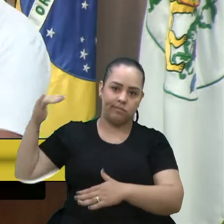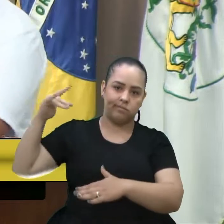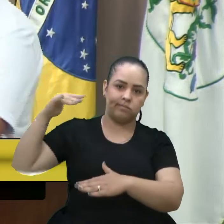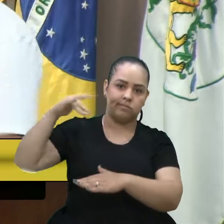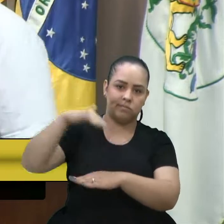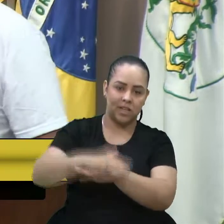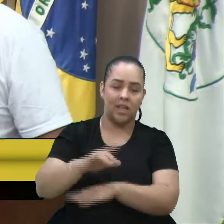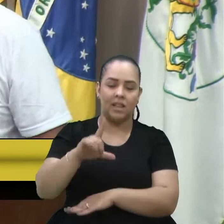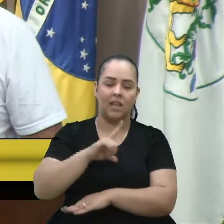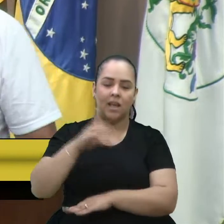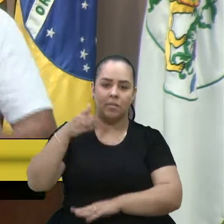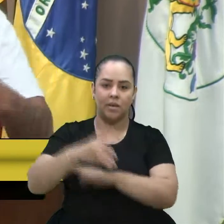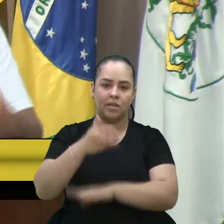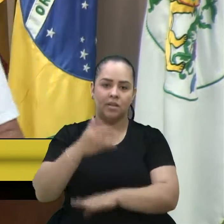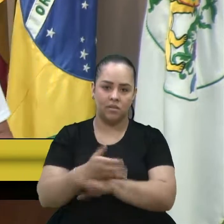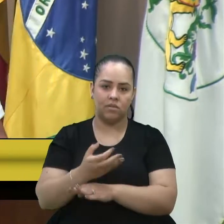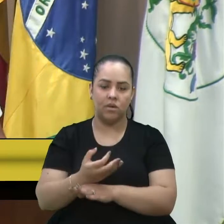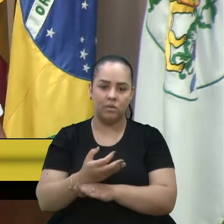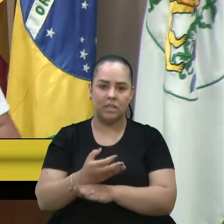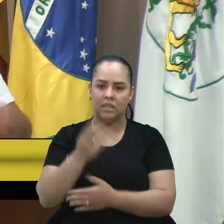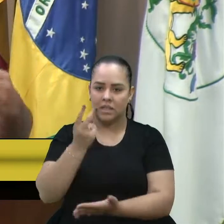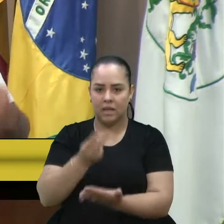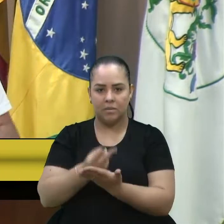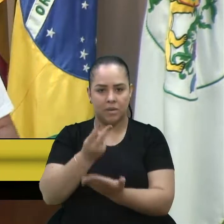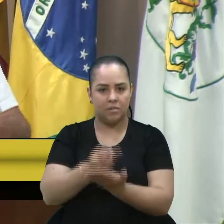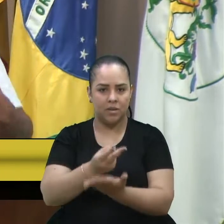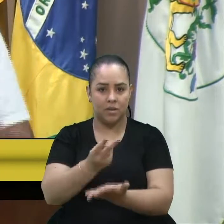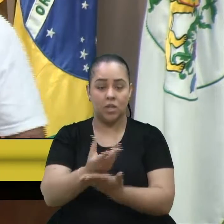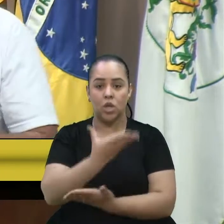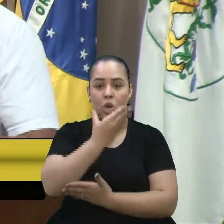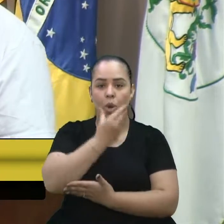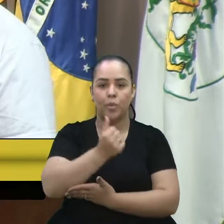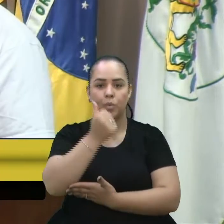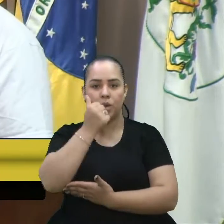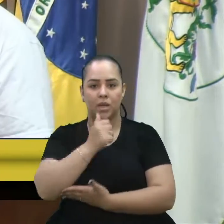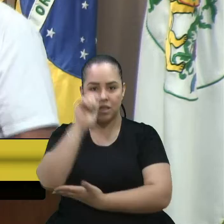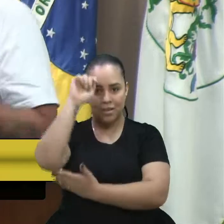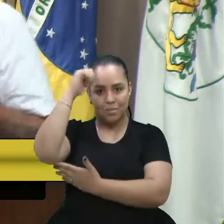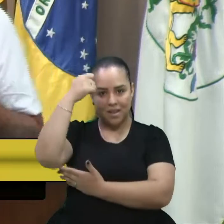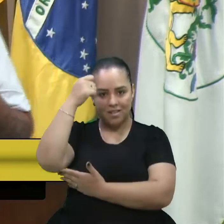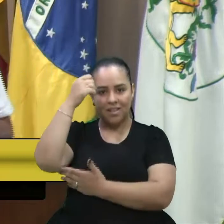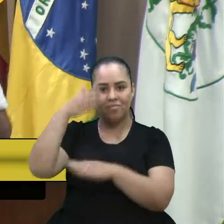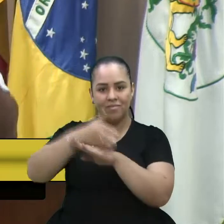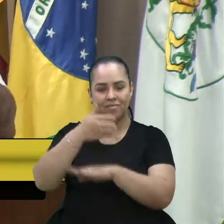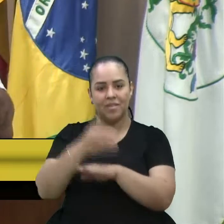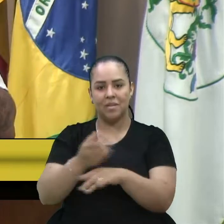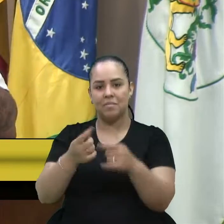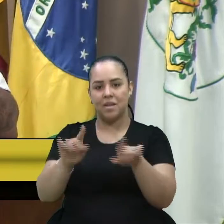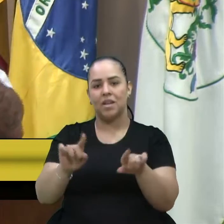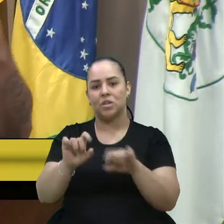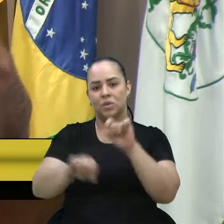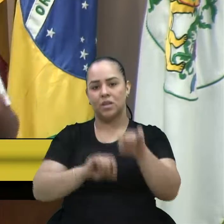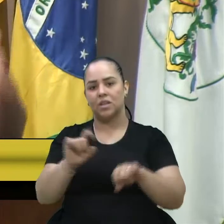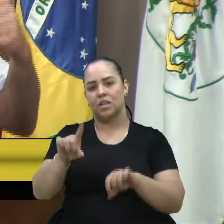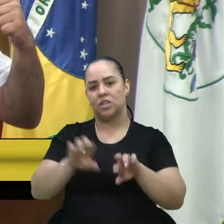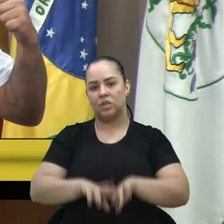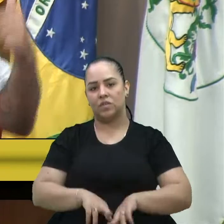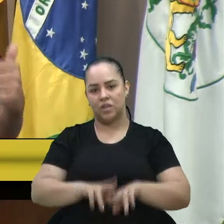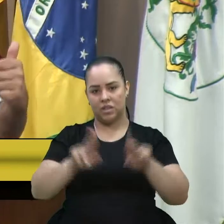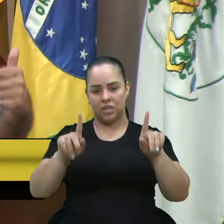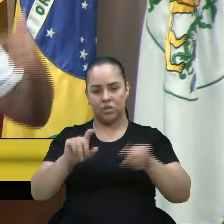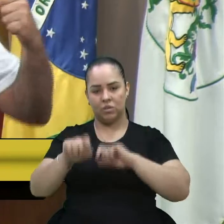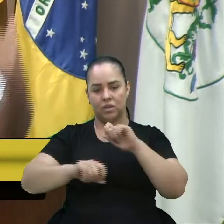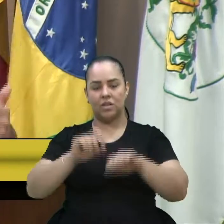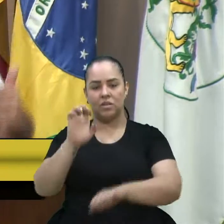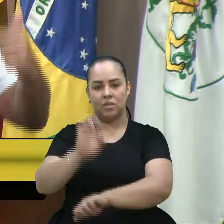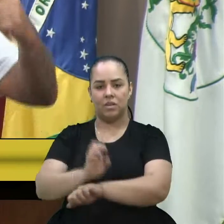presença efetiva, permanente, de homens e mulheres negras, com a diferença que a política de